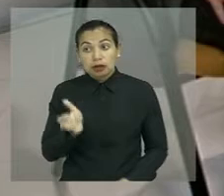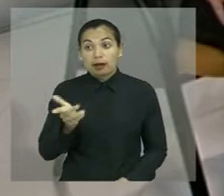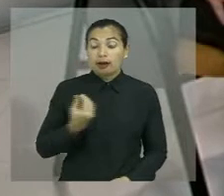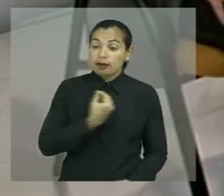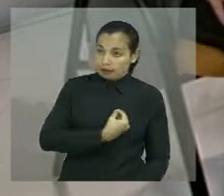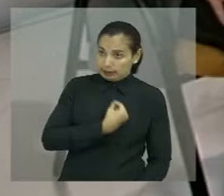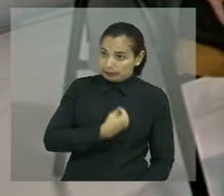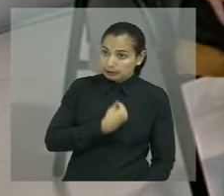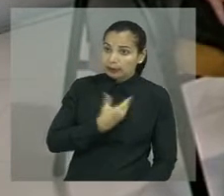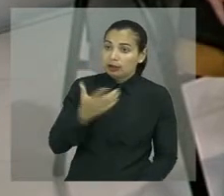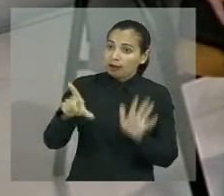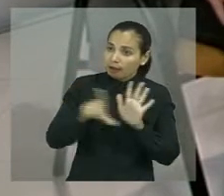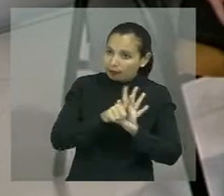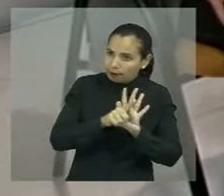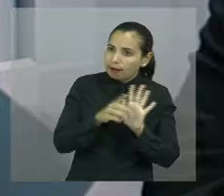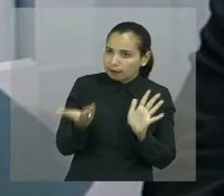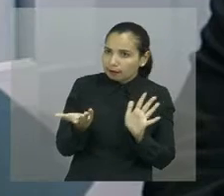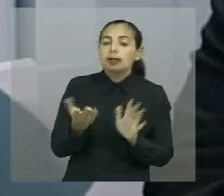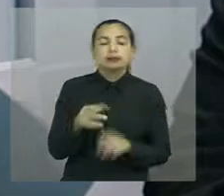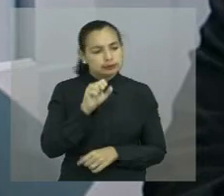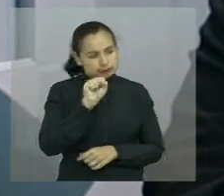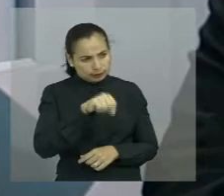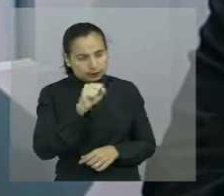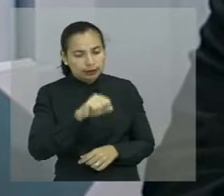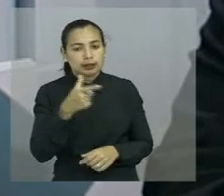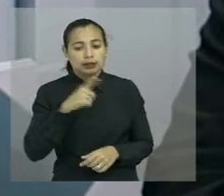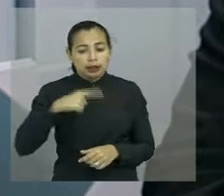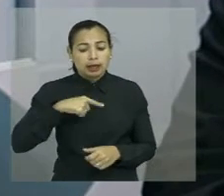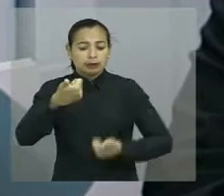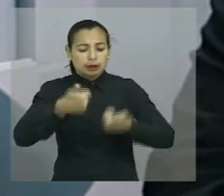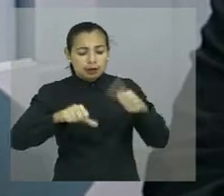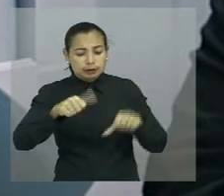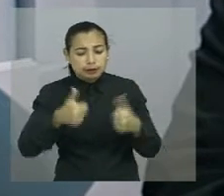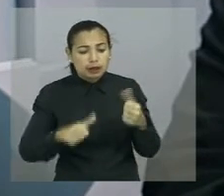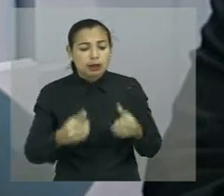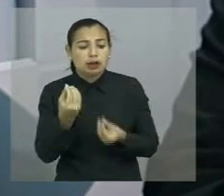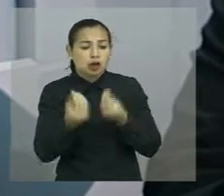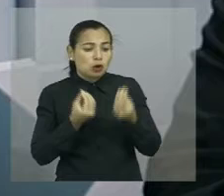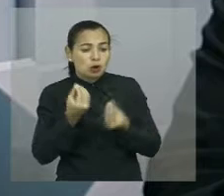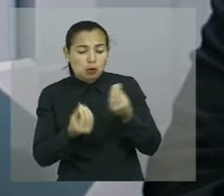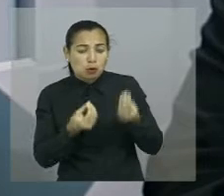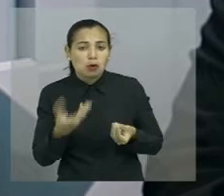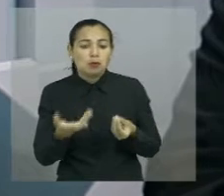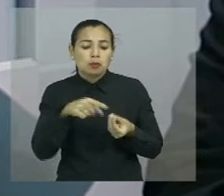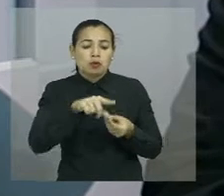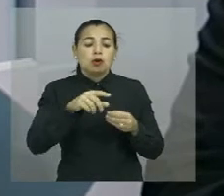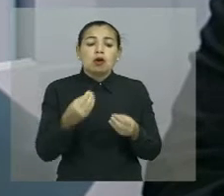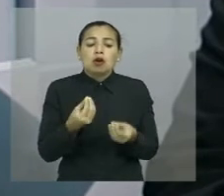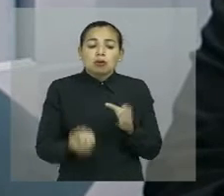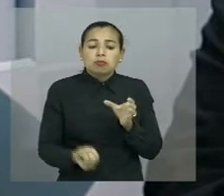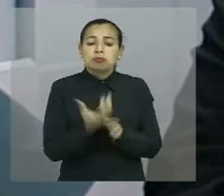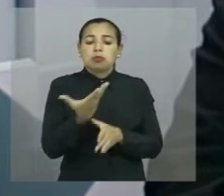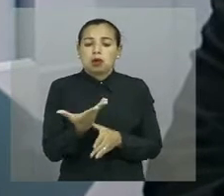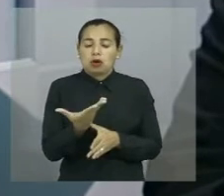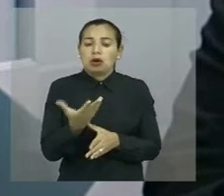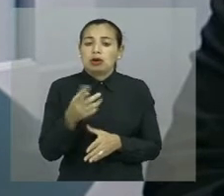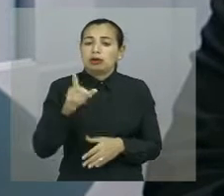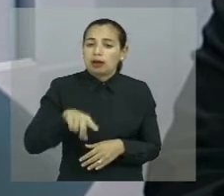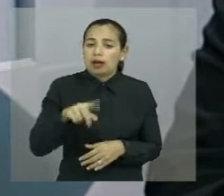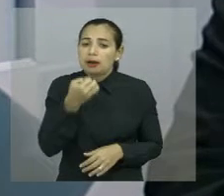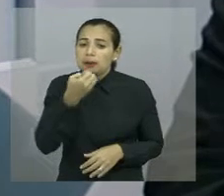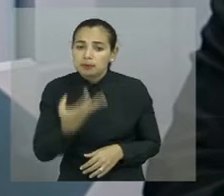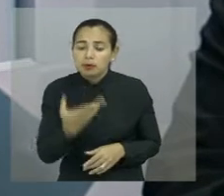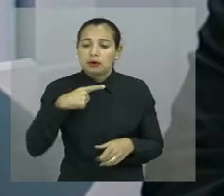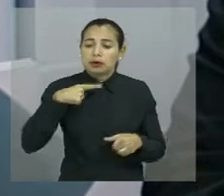sentido. Exato, exatamente. Que aí, nesse sentido, vai se analisar a forma, não o mérito,